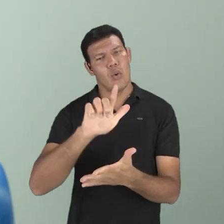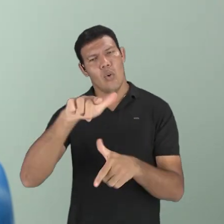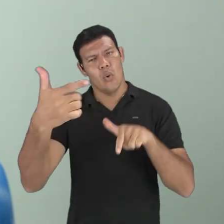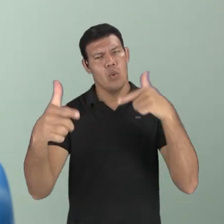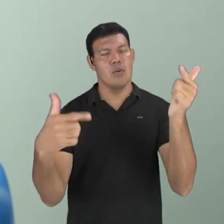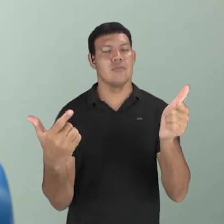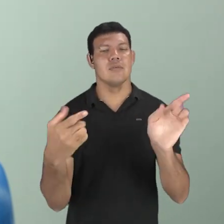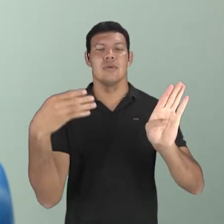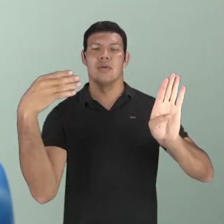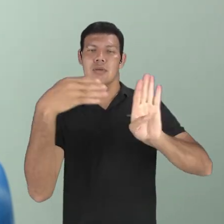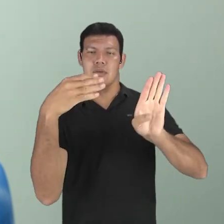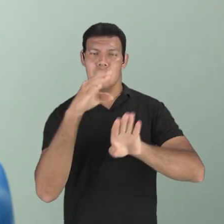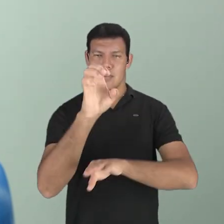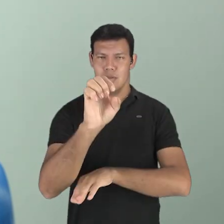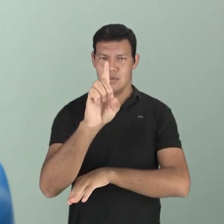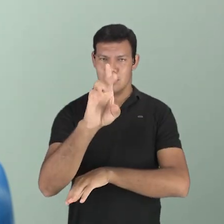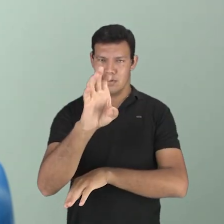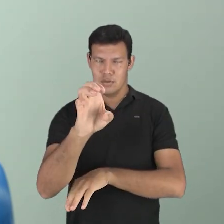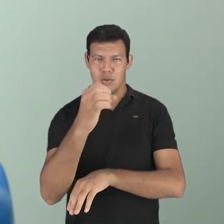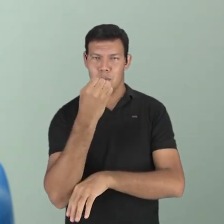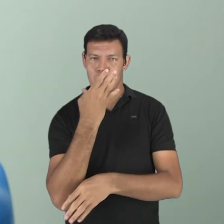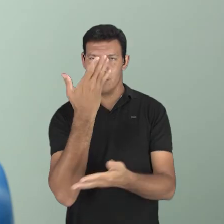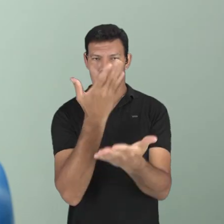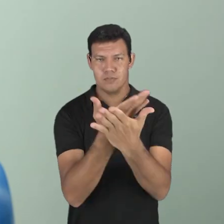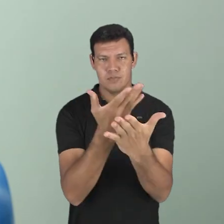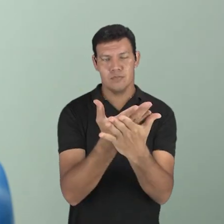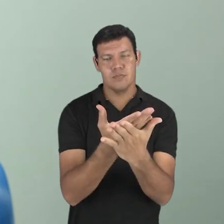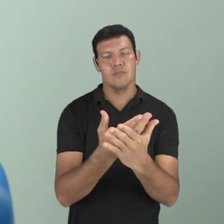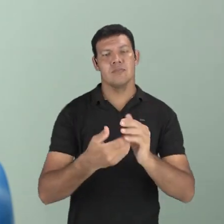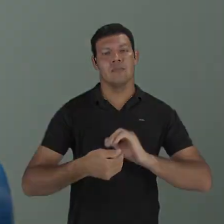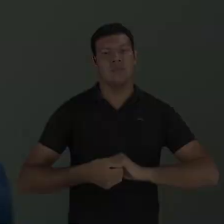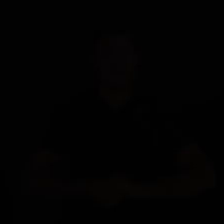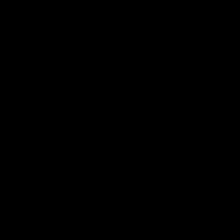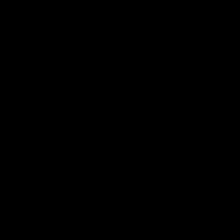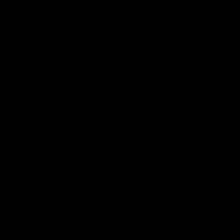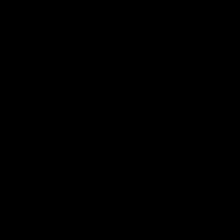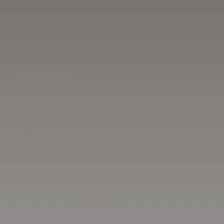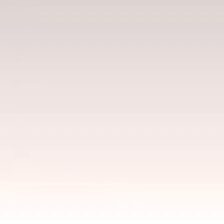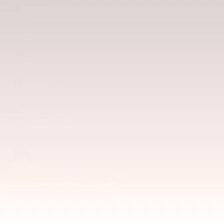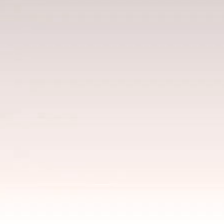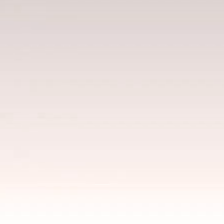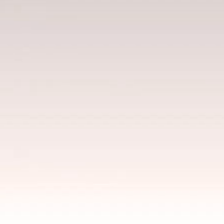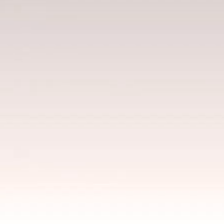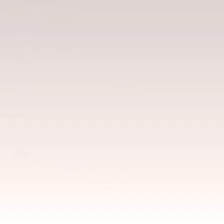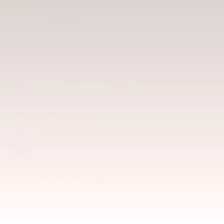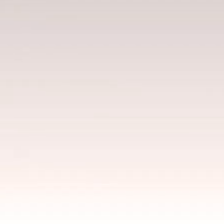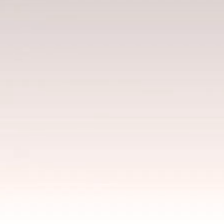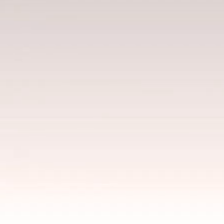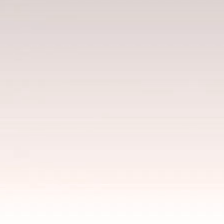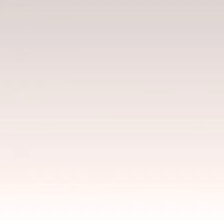acesse a plataforma Eduque. Bons estudos para você!